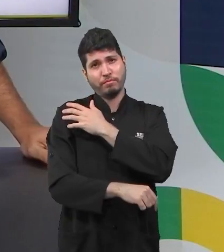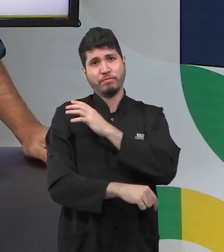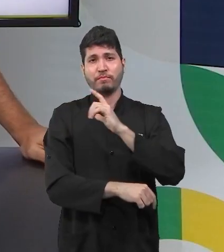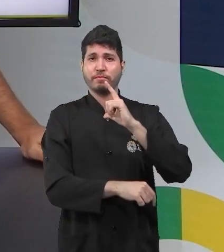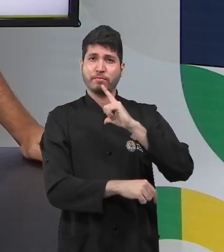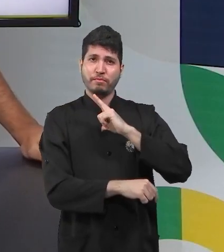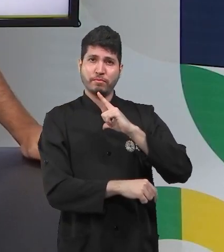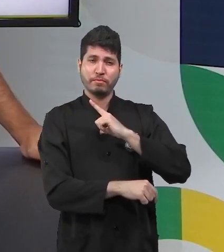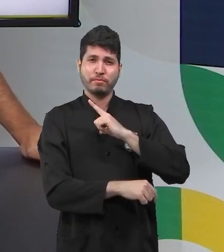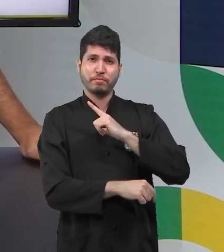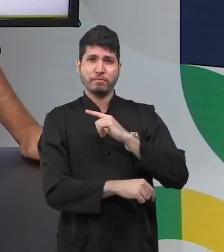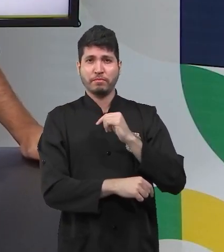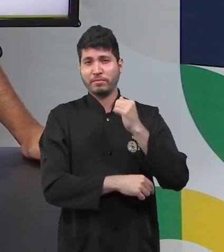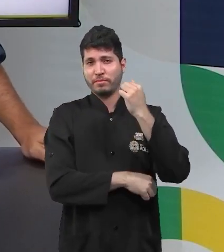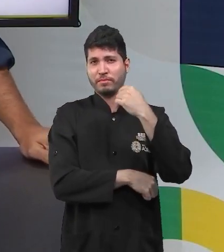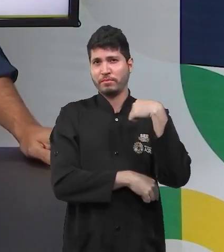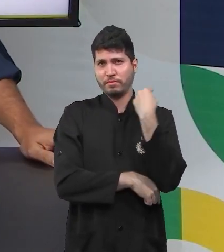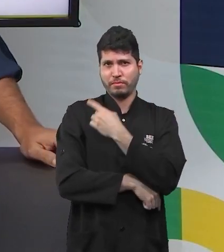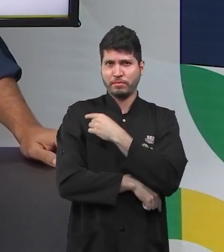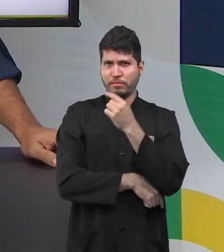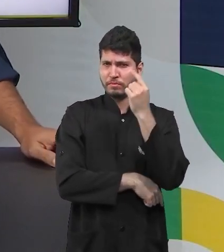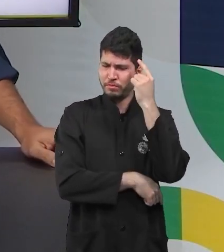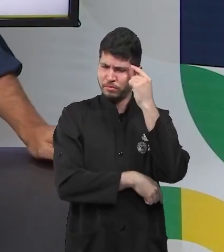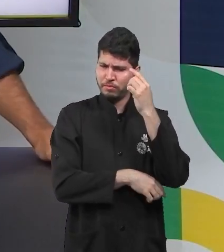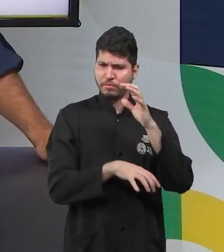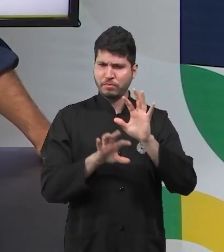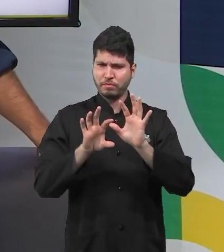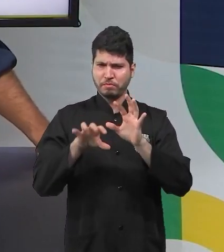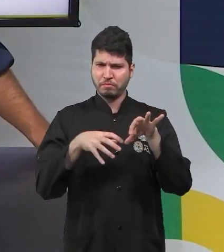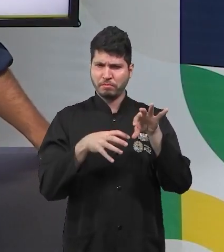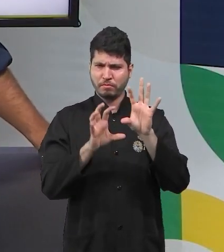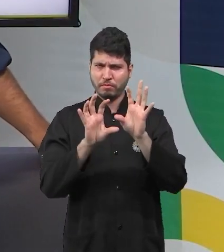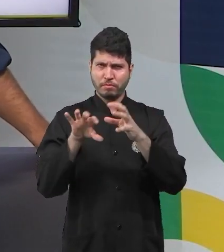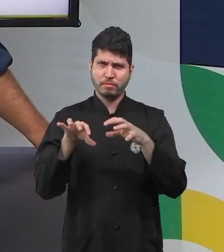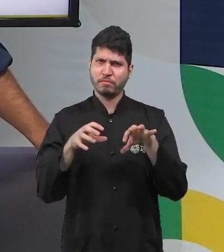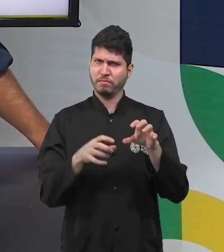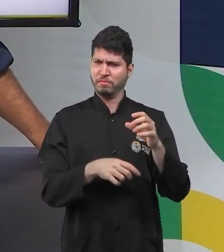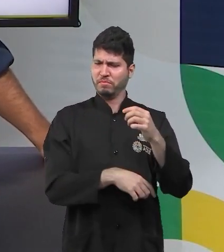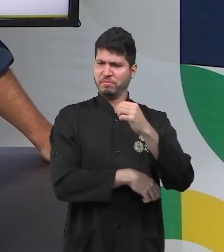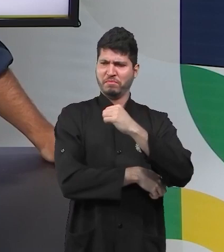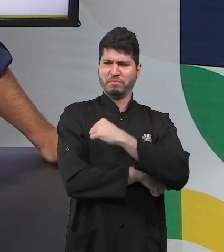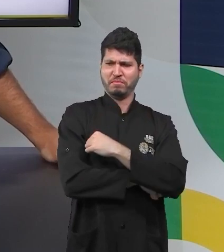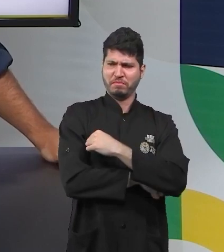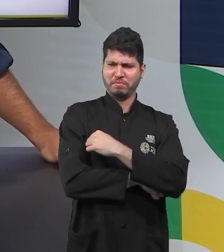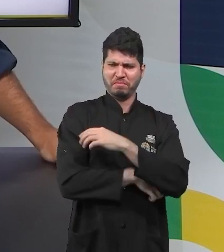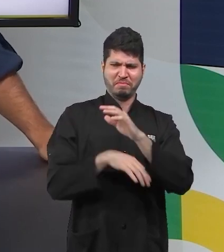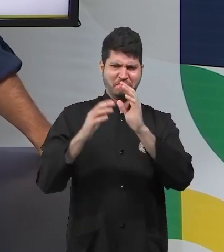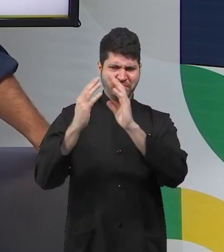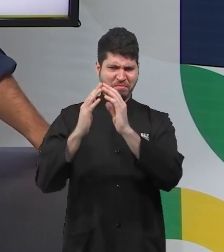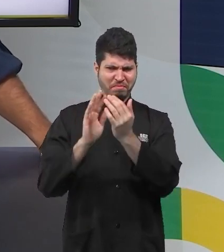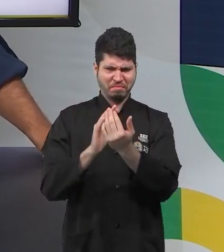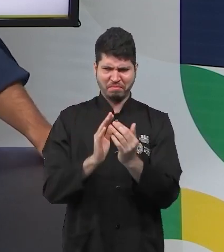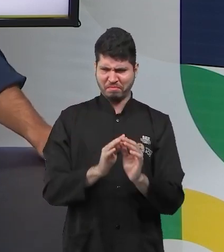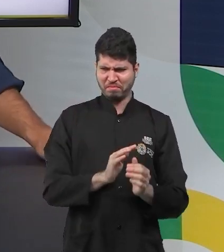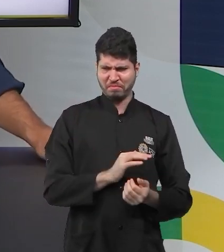vê, analisa, ixi, aquilo ali, funk? Não, funk é de favela. Gente,